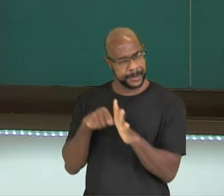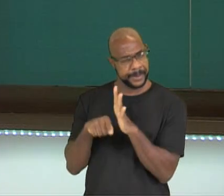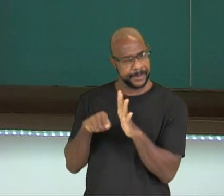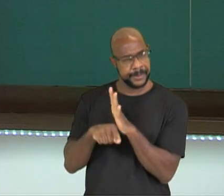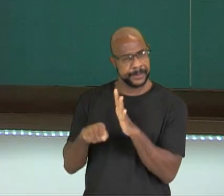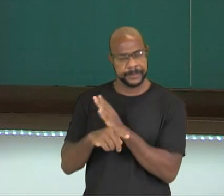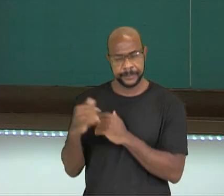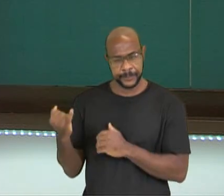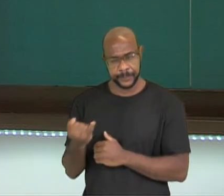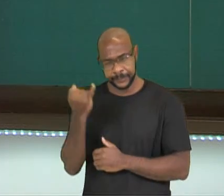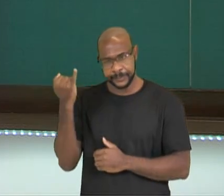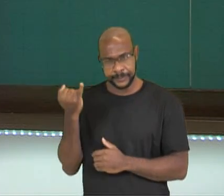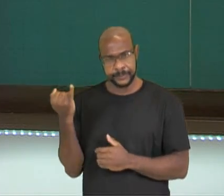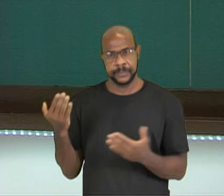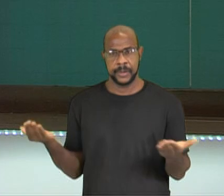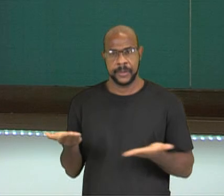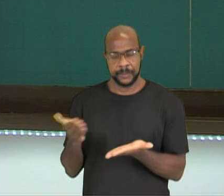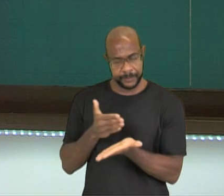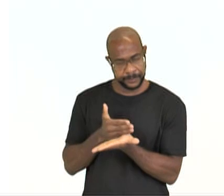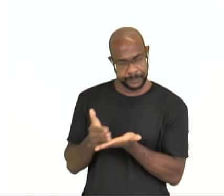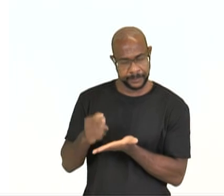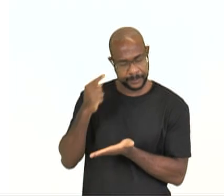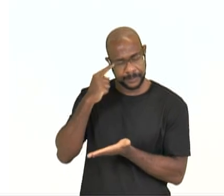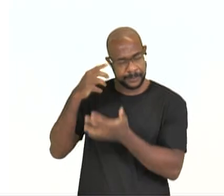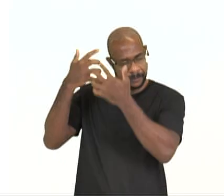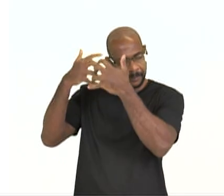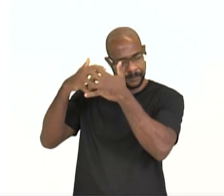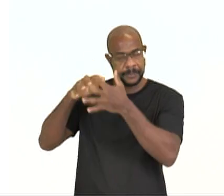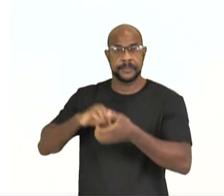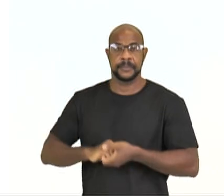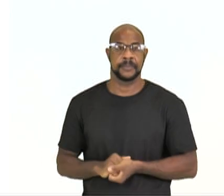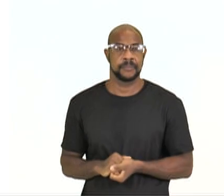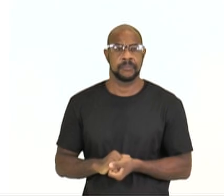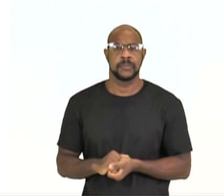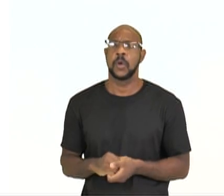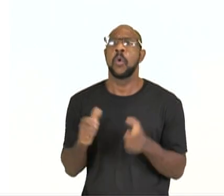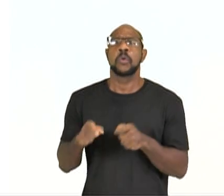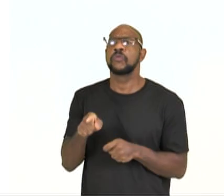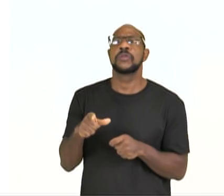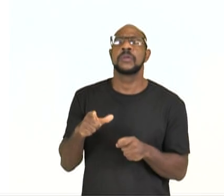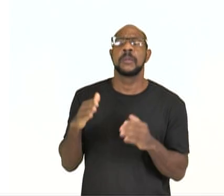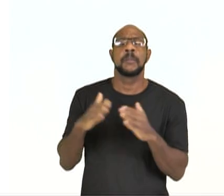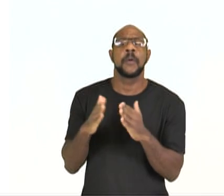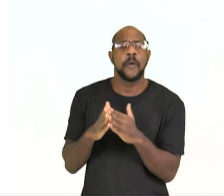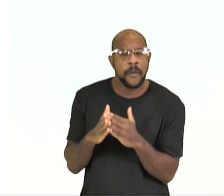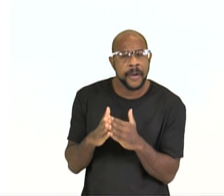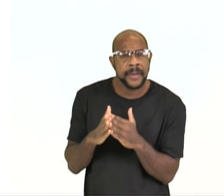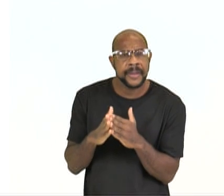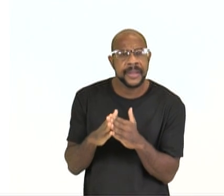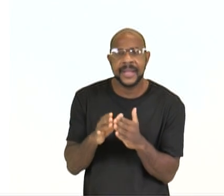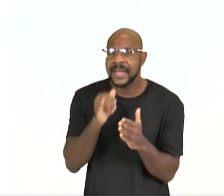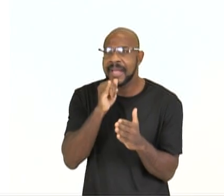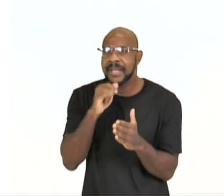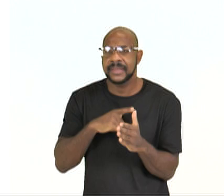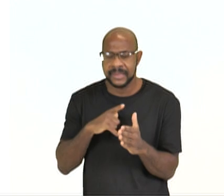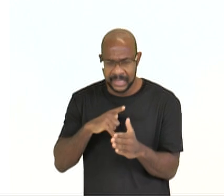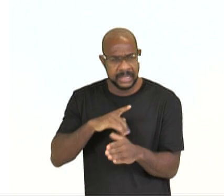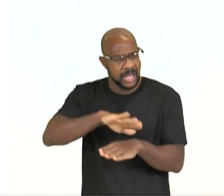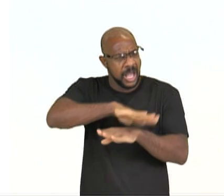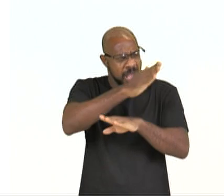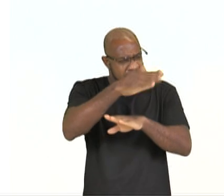que é importante nesse início de reflexão. Onde você mora é plano ou é cheio de